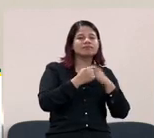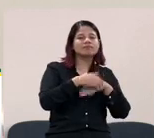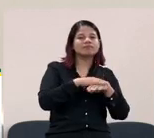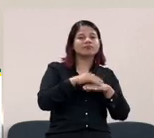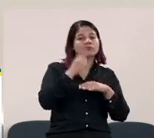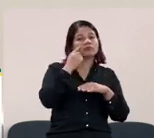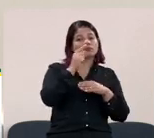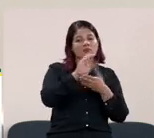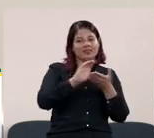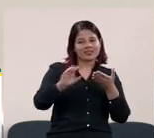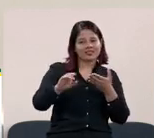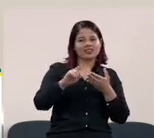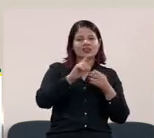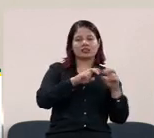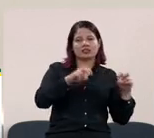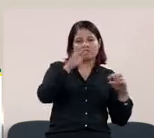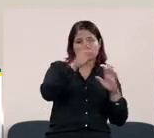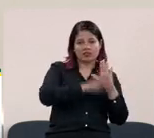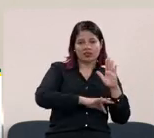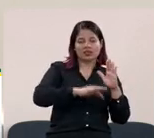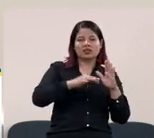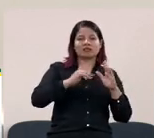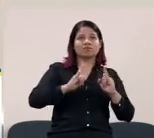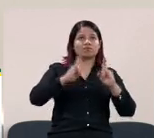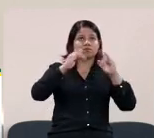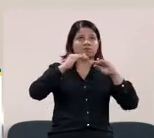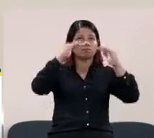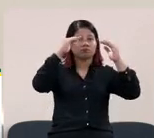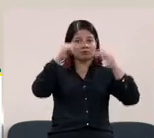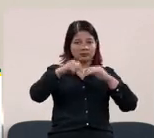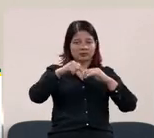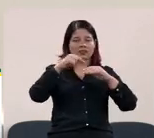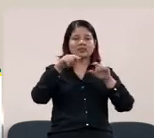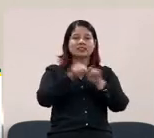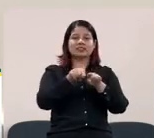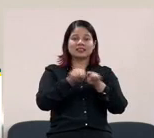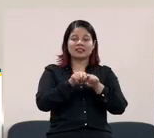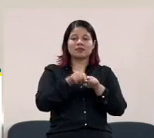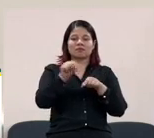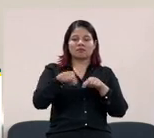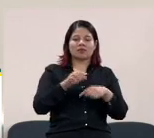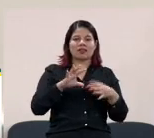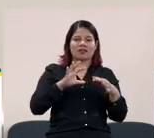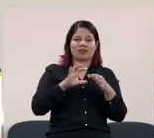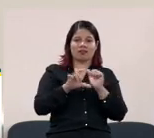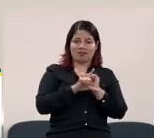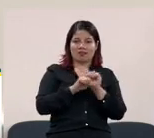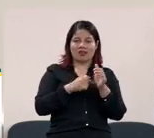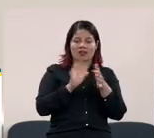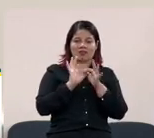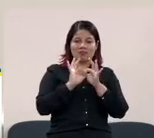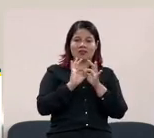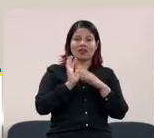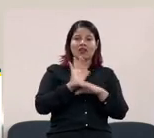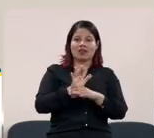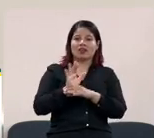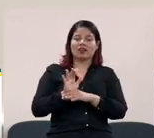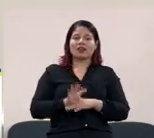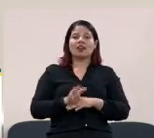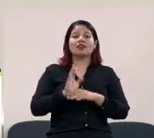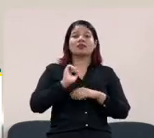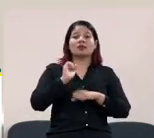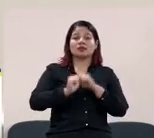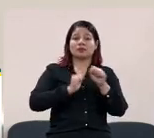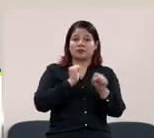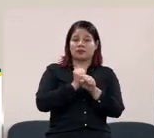com o apoio dessa casa aqui, que nós passaremos o ano que vem a ter emendas impositivas aqui também, a gente